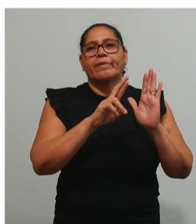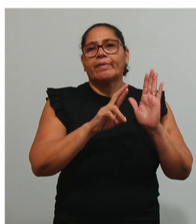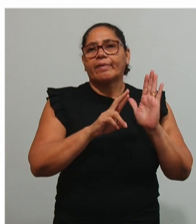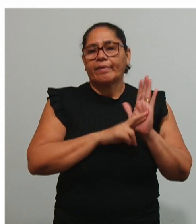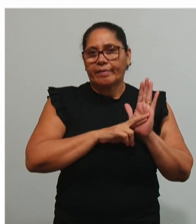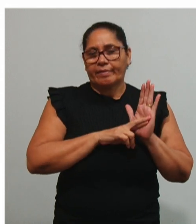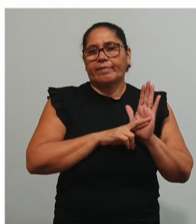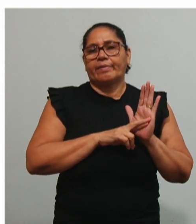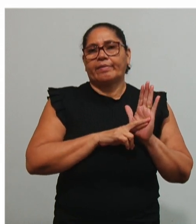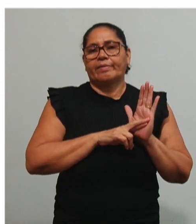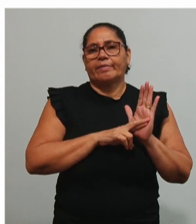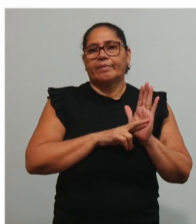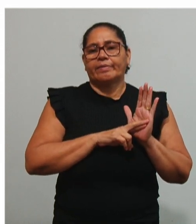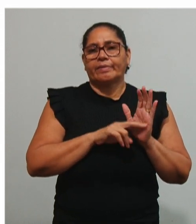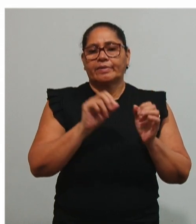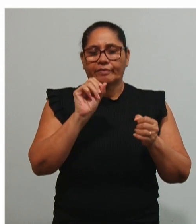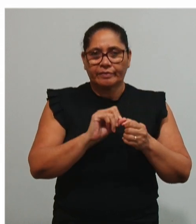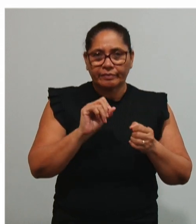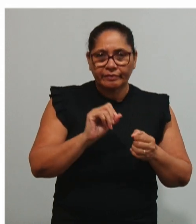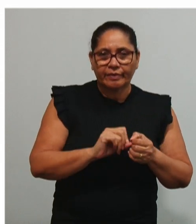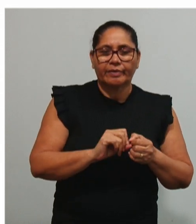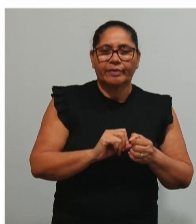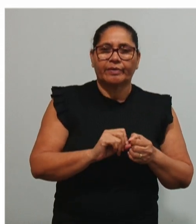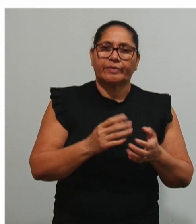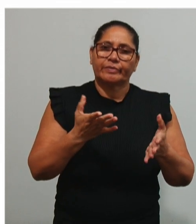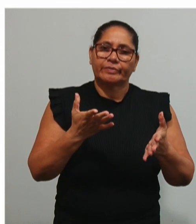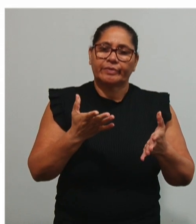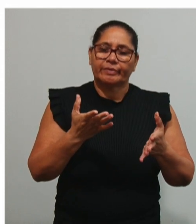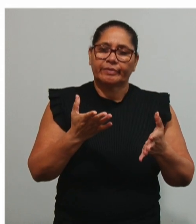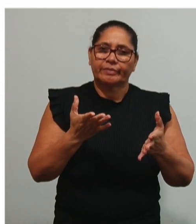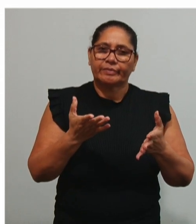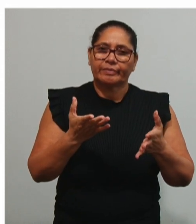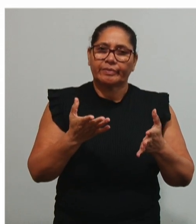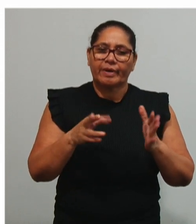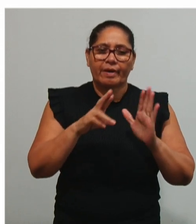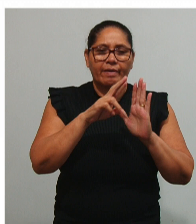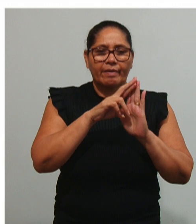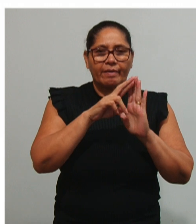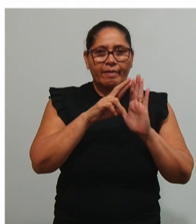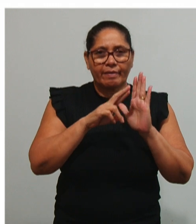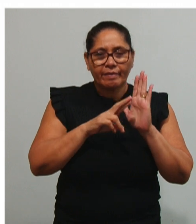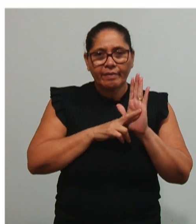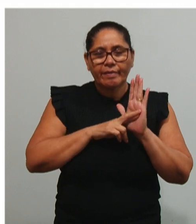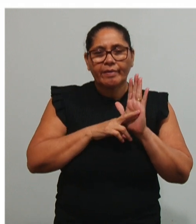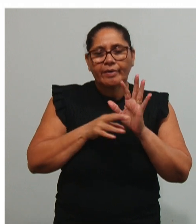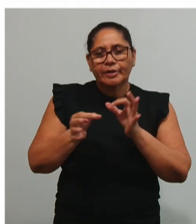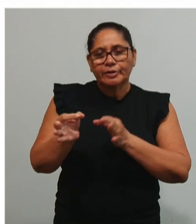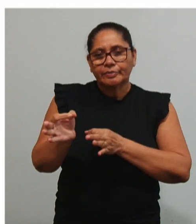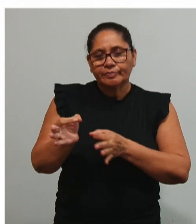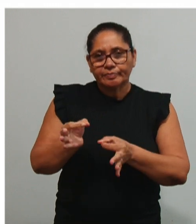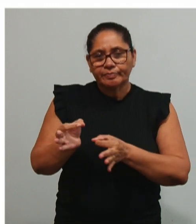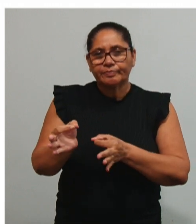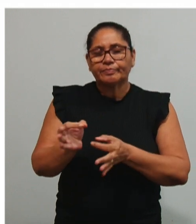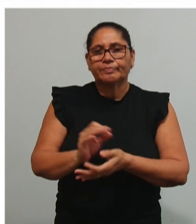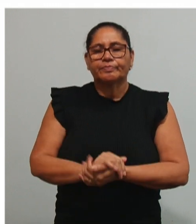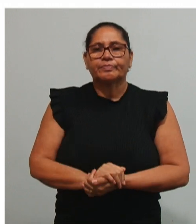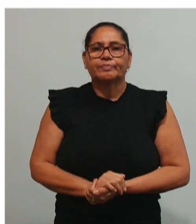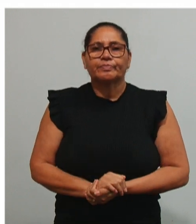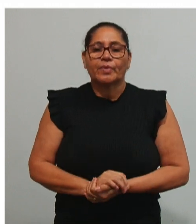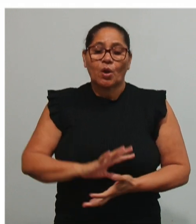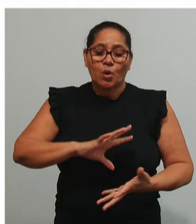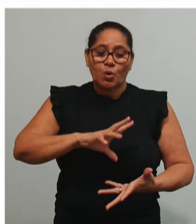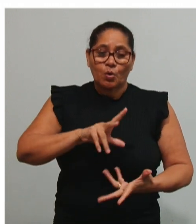foi de fato executado e que se torna, então, padrão na organização. O